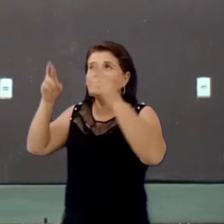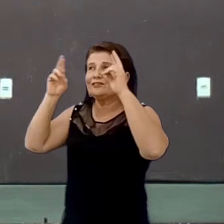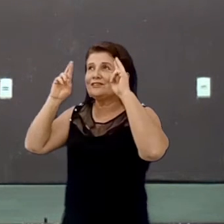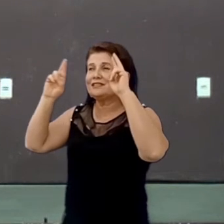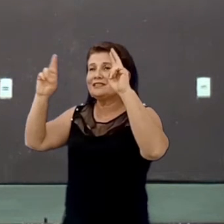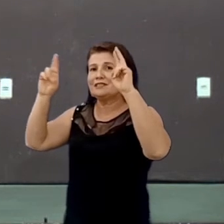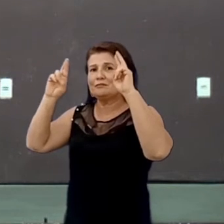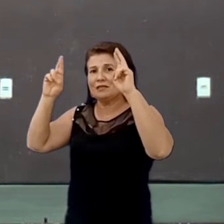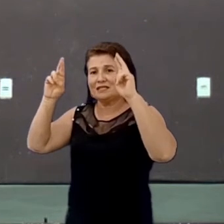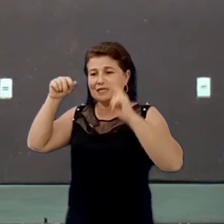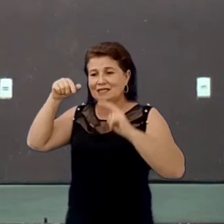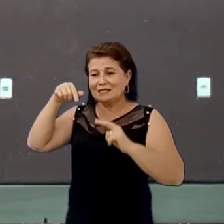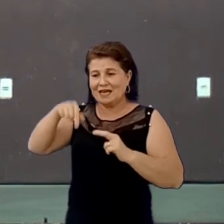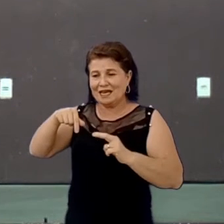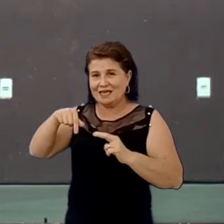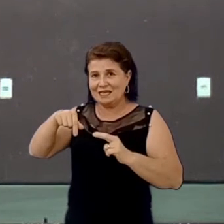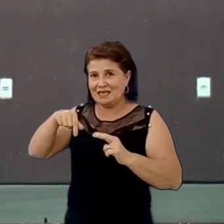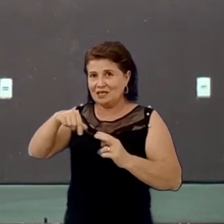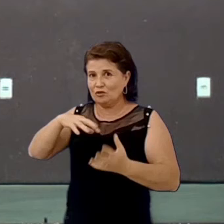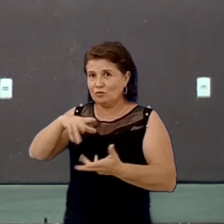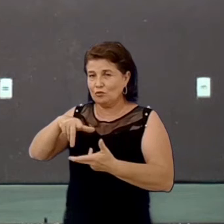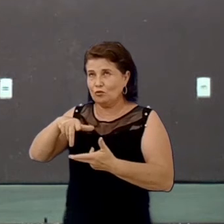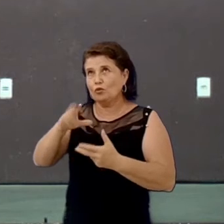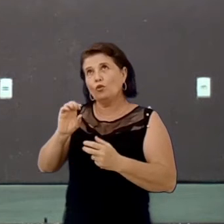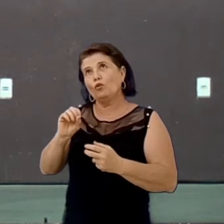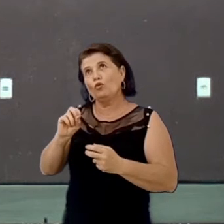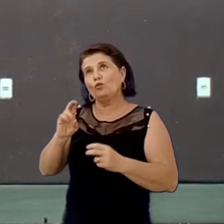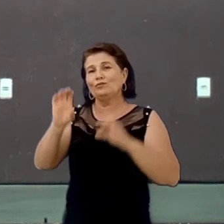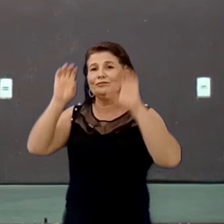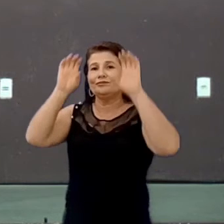está aqui ou está nos céus?